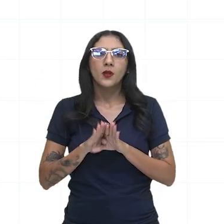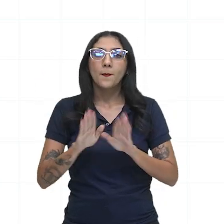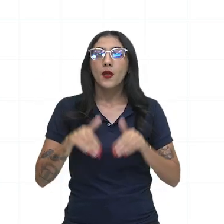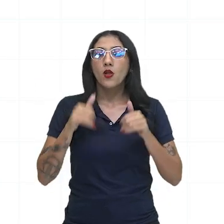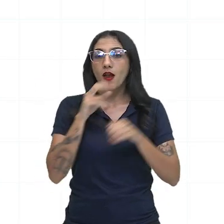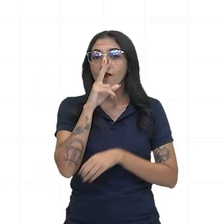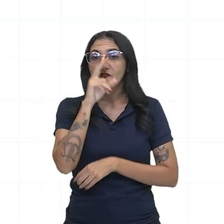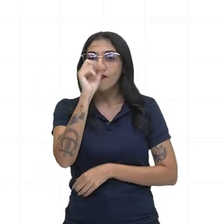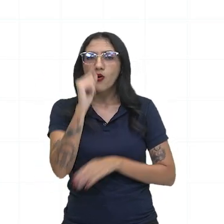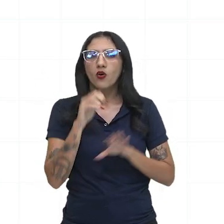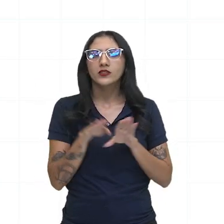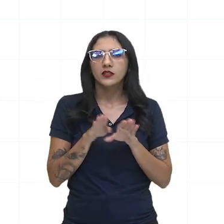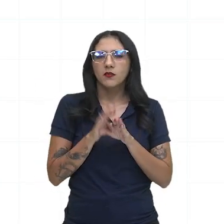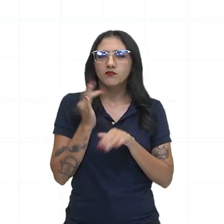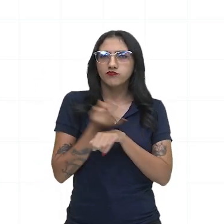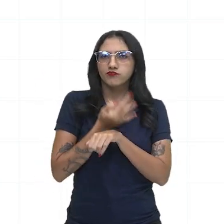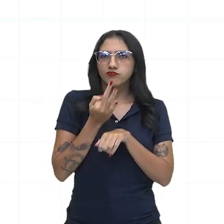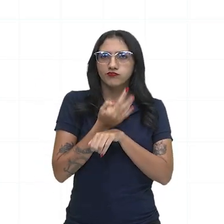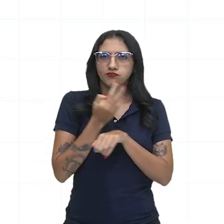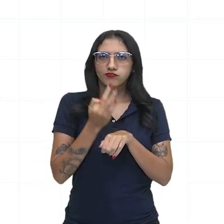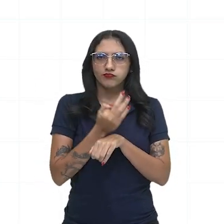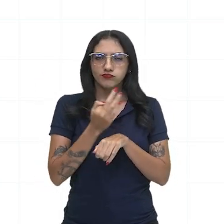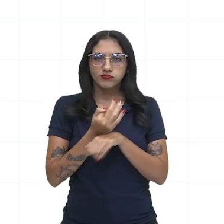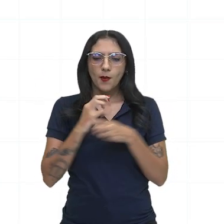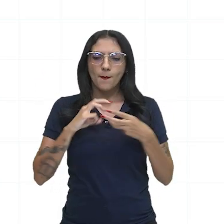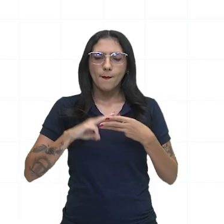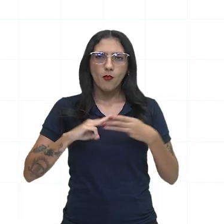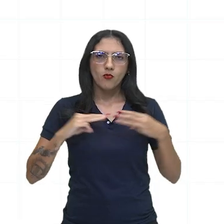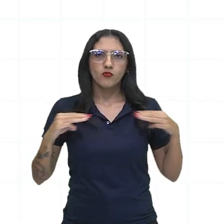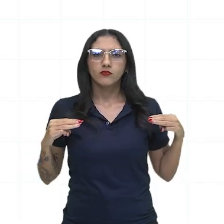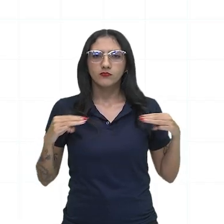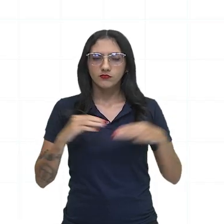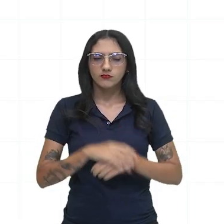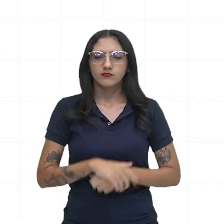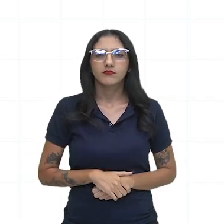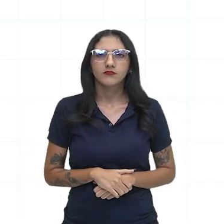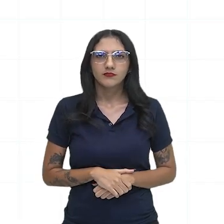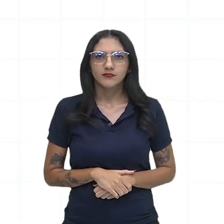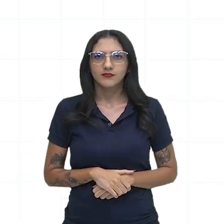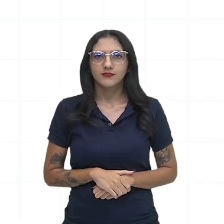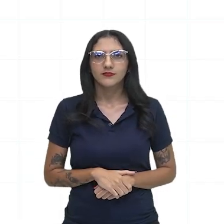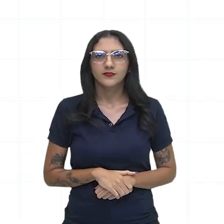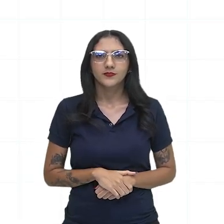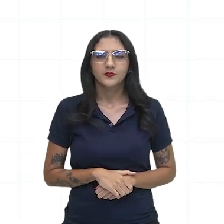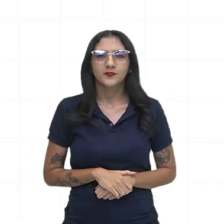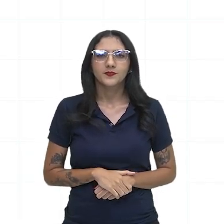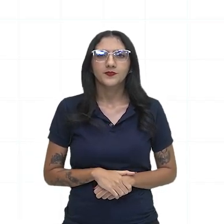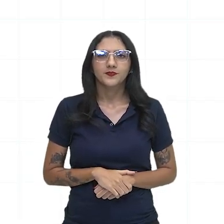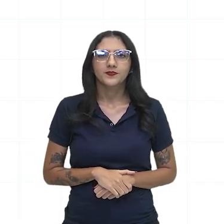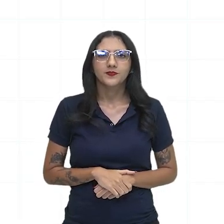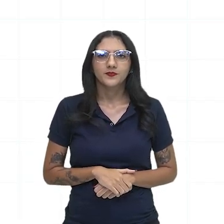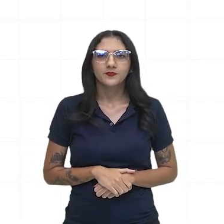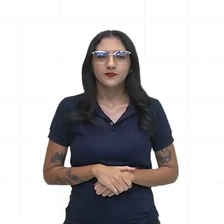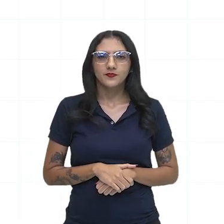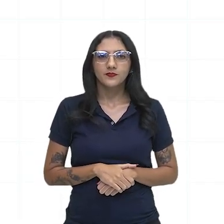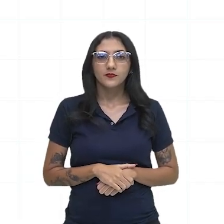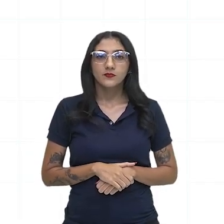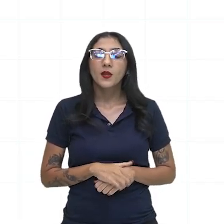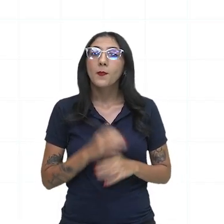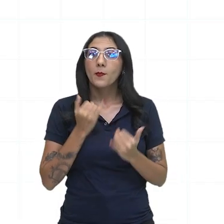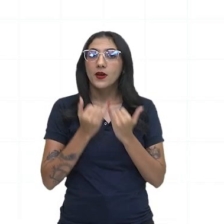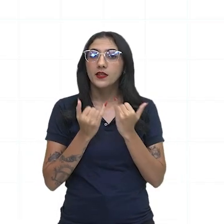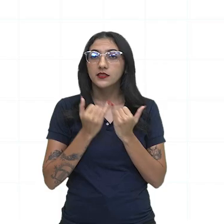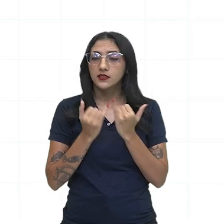a tonificação dos músculos, aumentando a força e a resistência muscular,